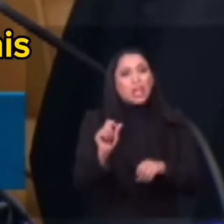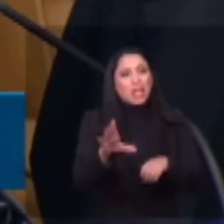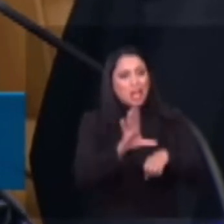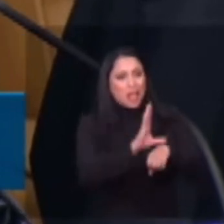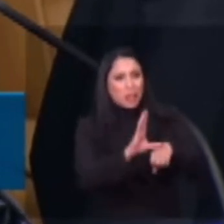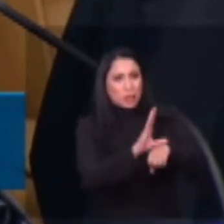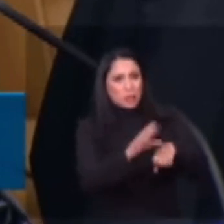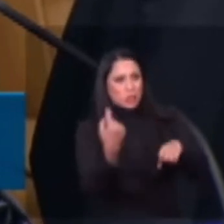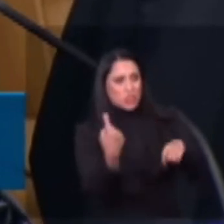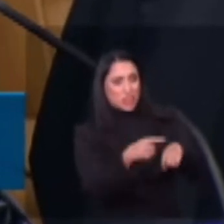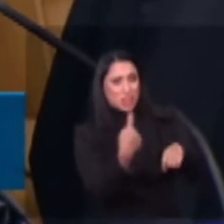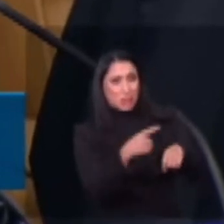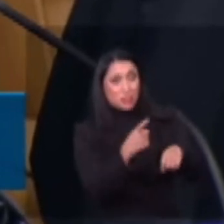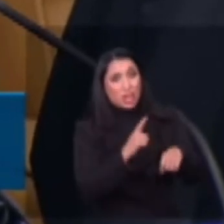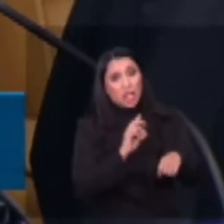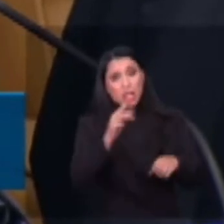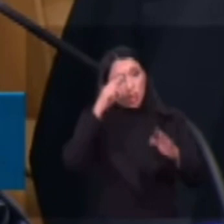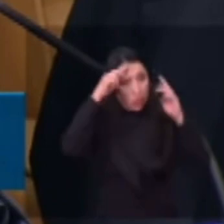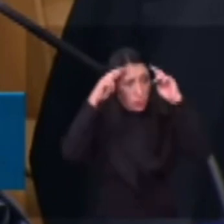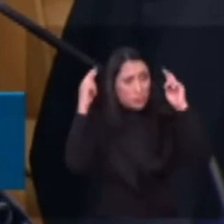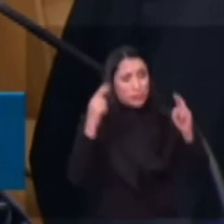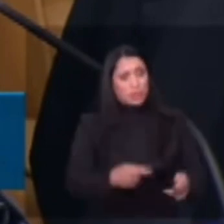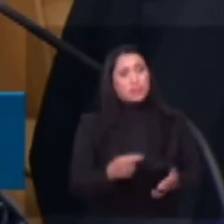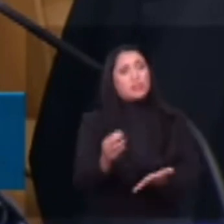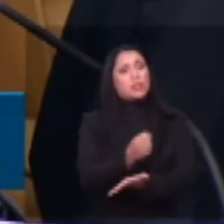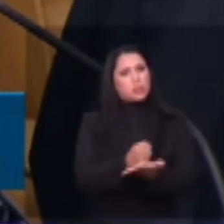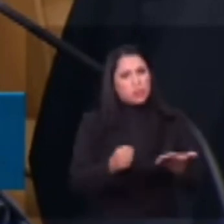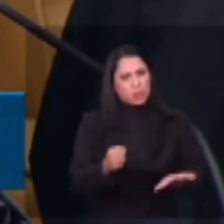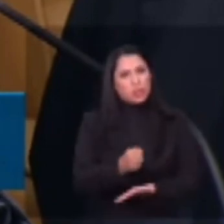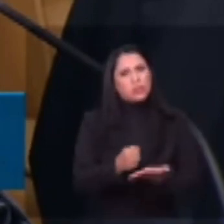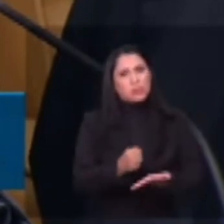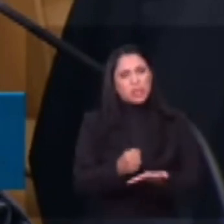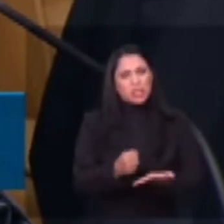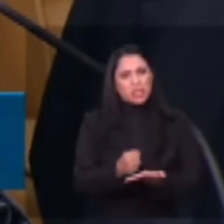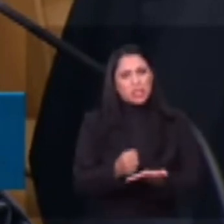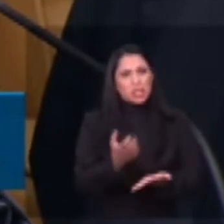constitucionais, desobedecendo os princípios e desmanchando as bases democráticas.